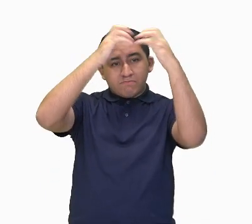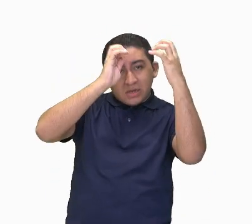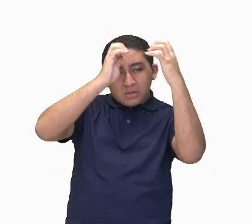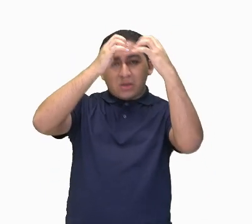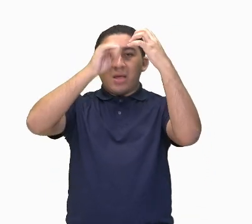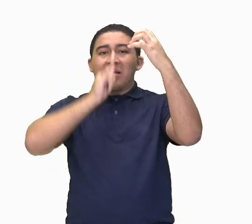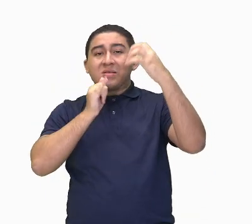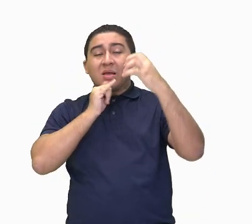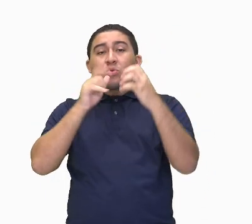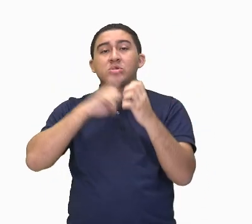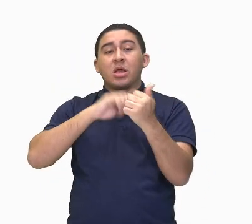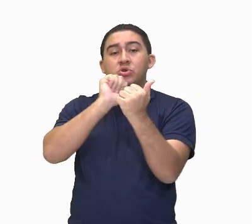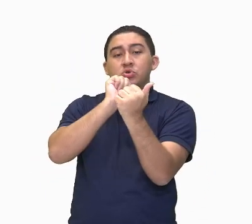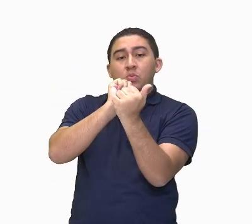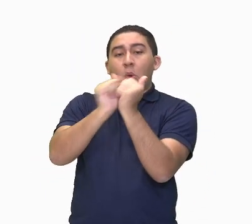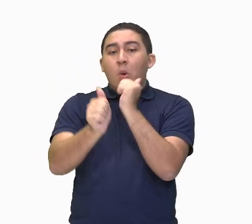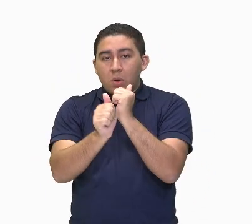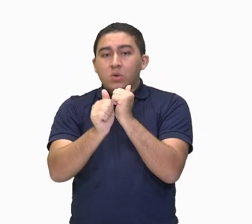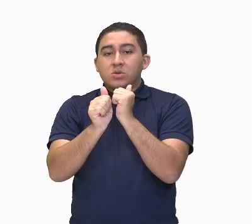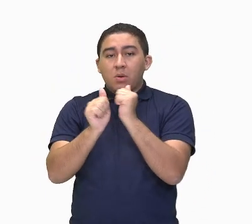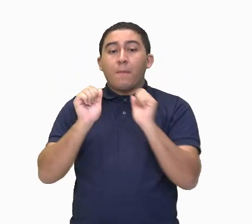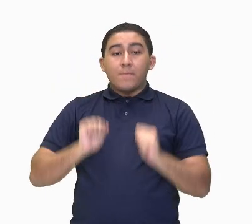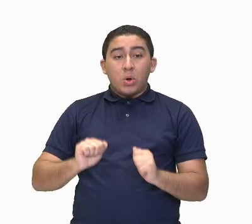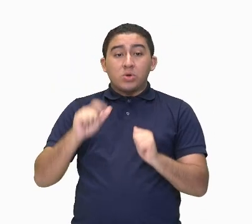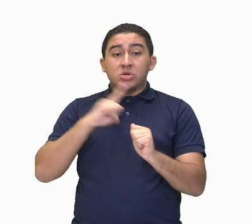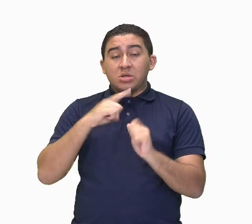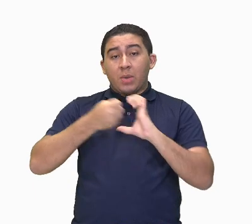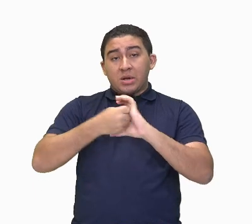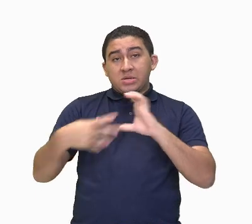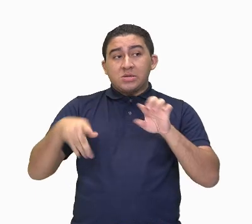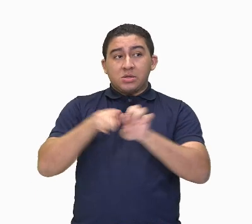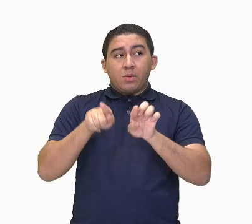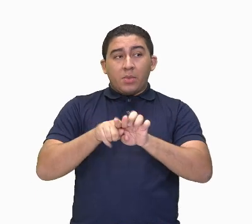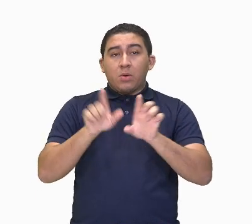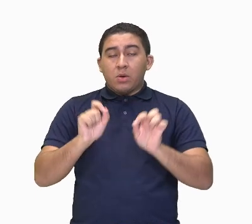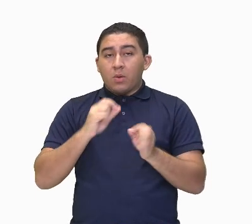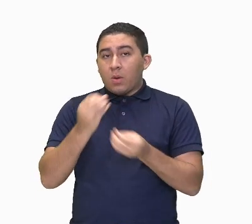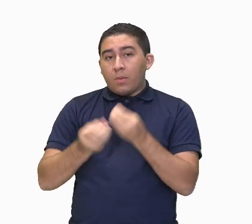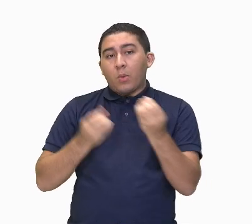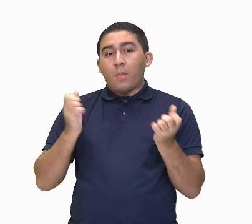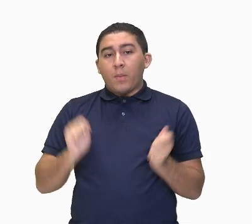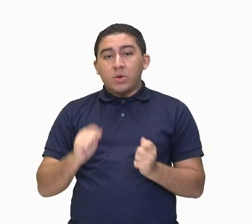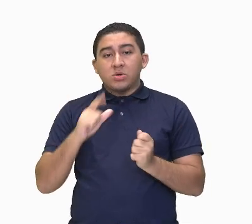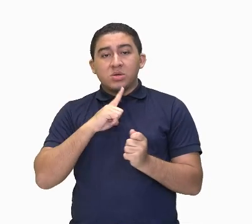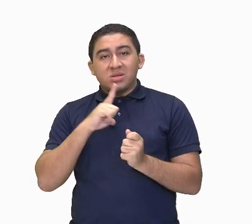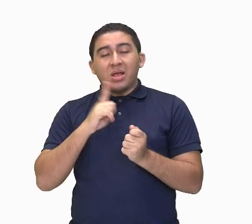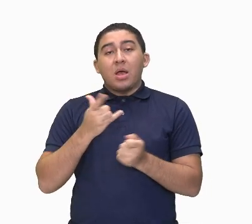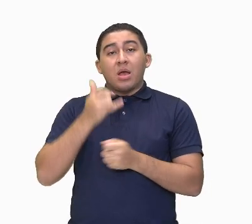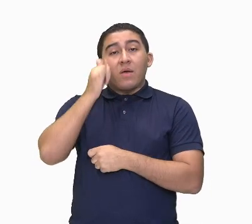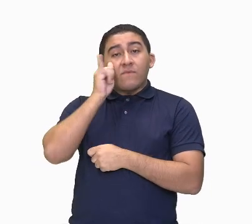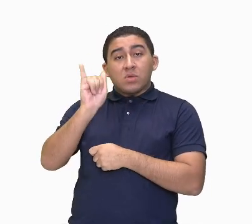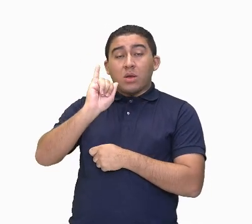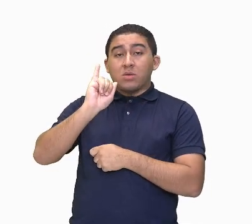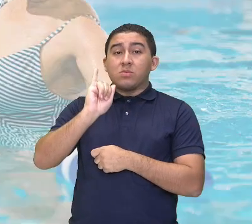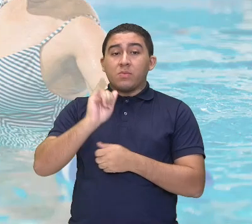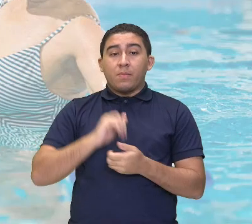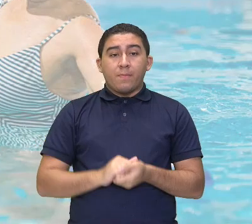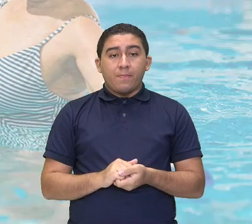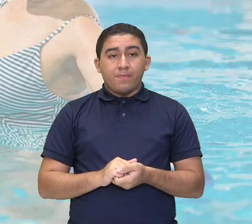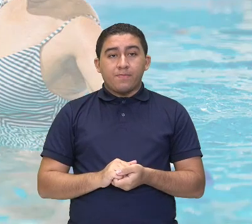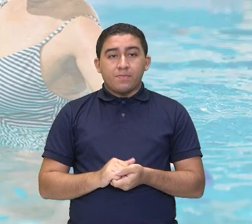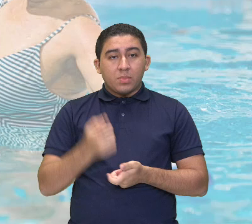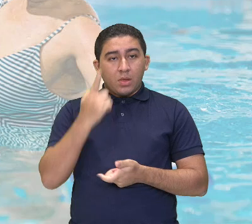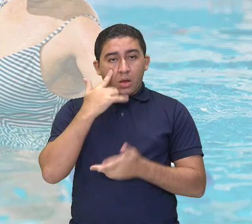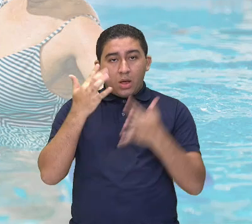esportes de impacto, podem ser um fator também. E como que pode ser prevenido ou retardado o Parkinson? Olha aí na próxima